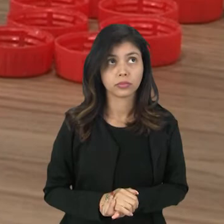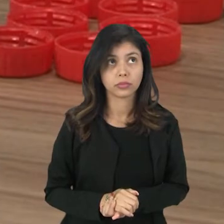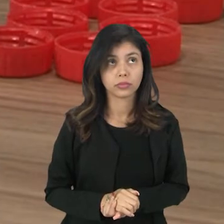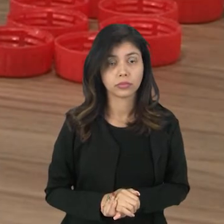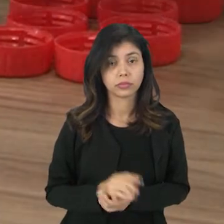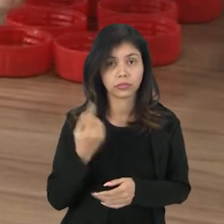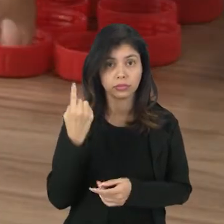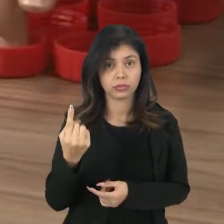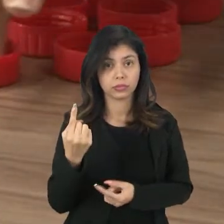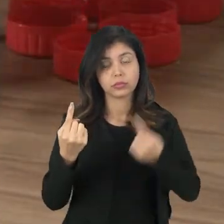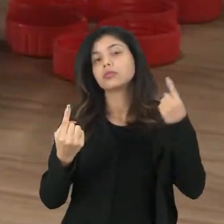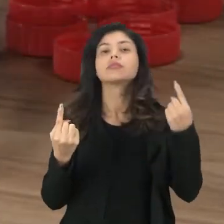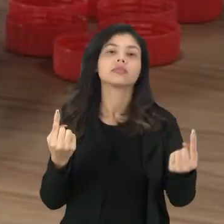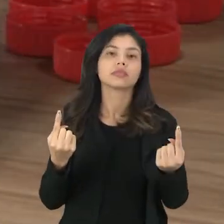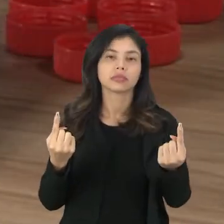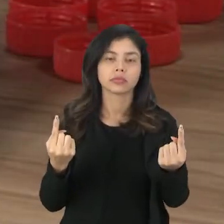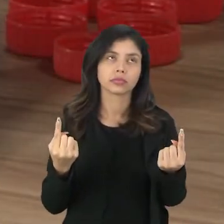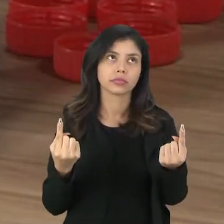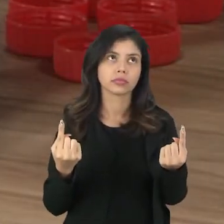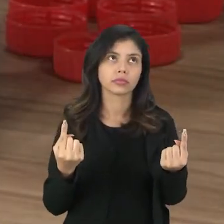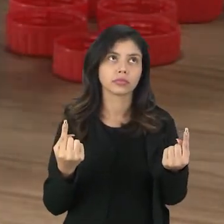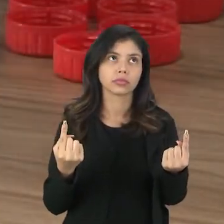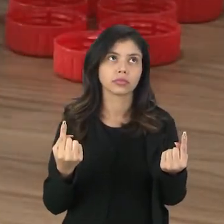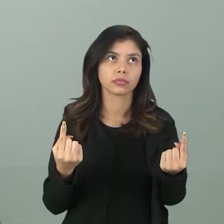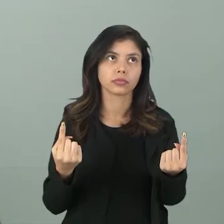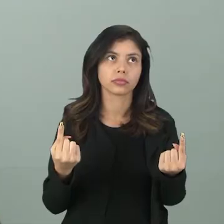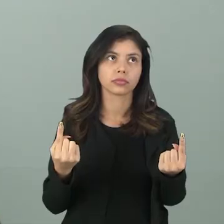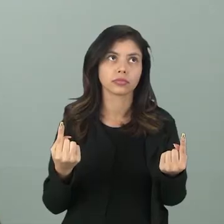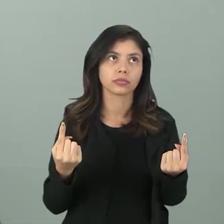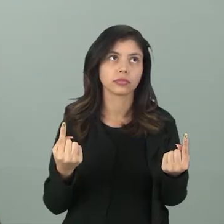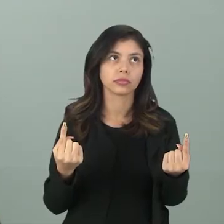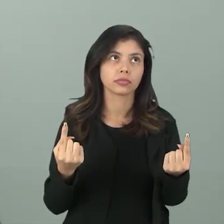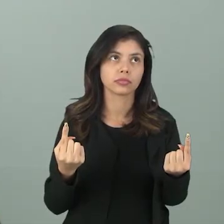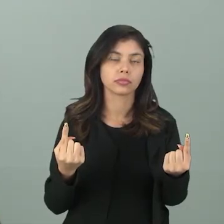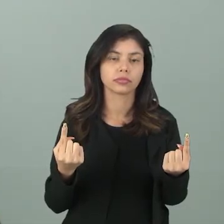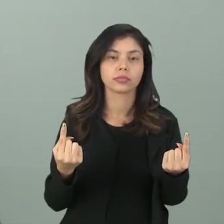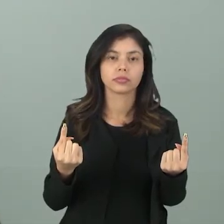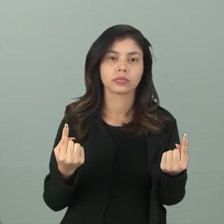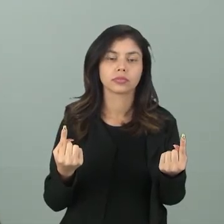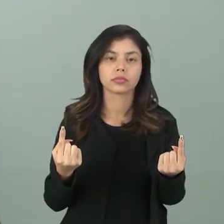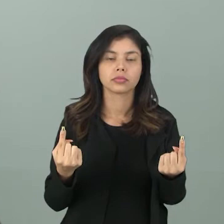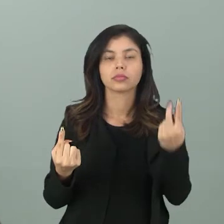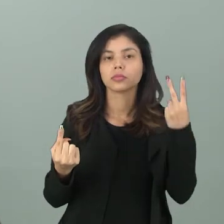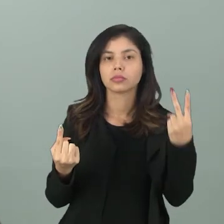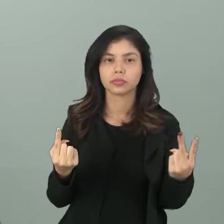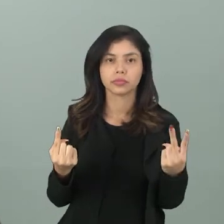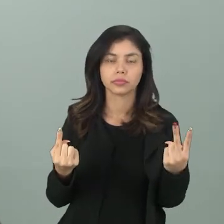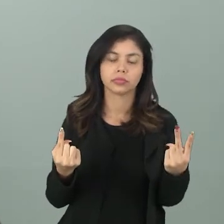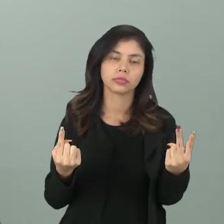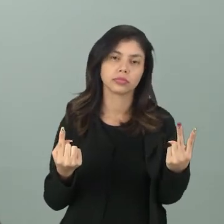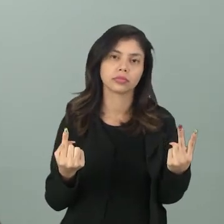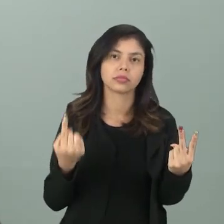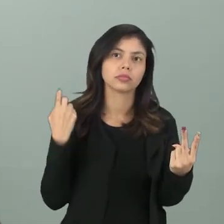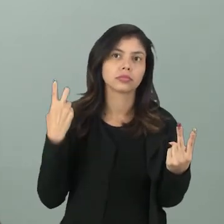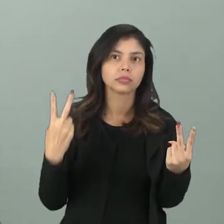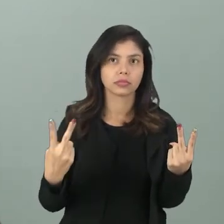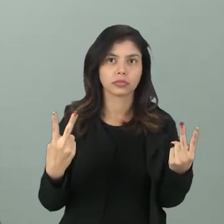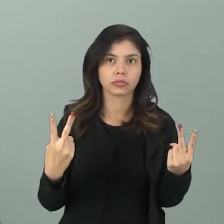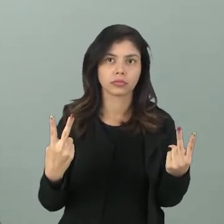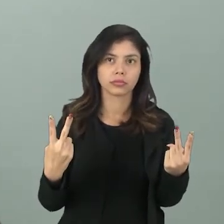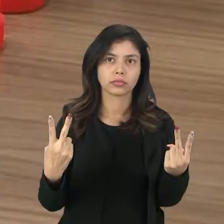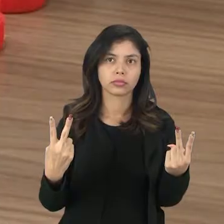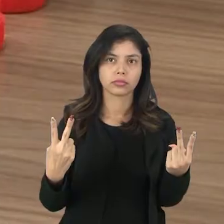1 voto da Mônica, 1 voto do Cebolinha. Opa! 1 voto da Mônica,